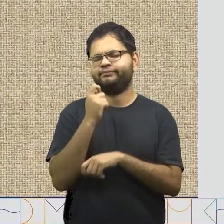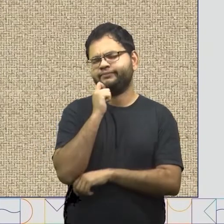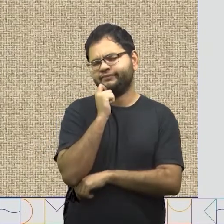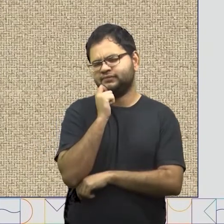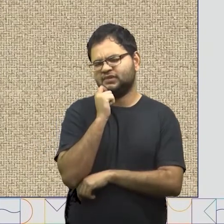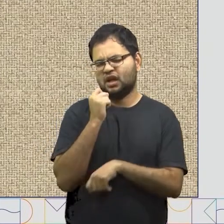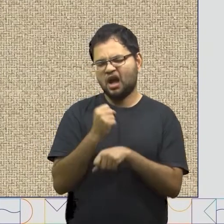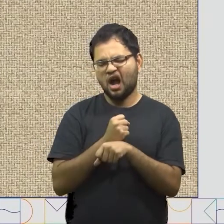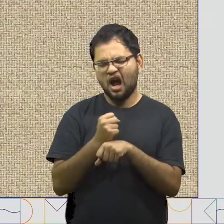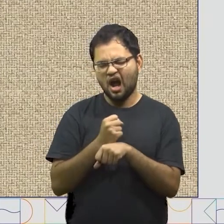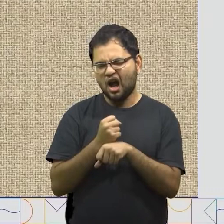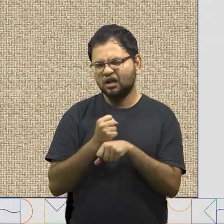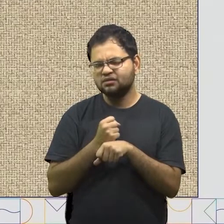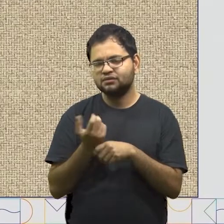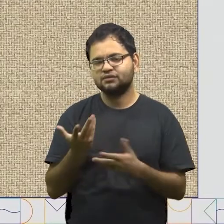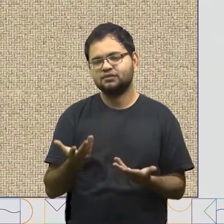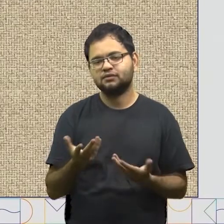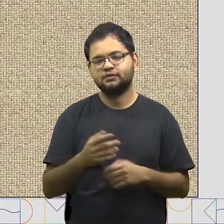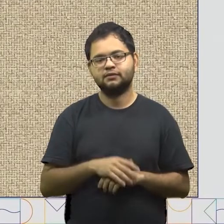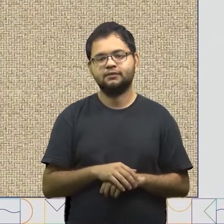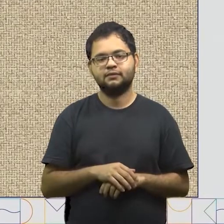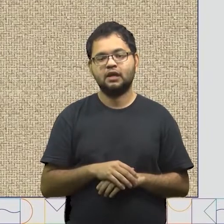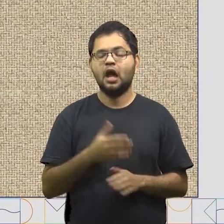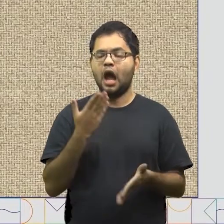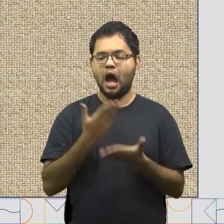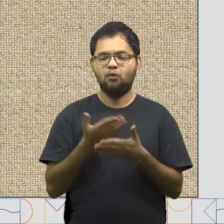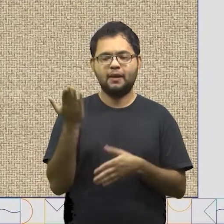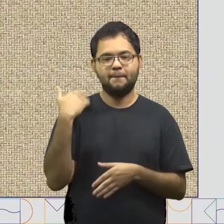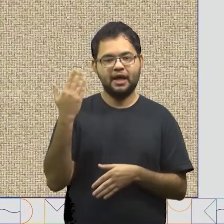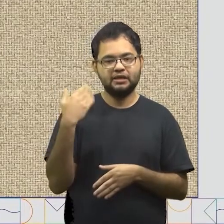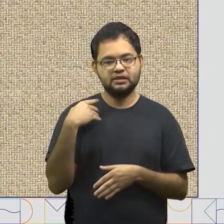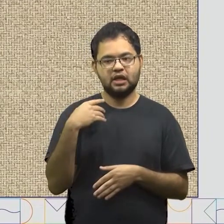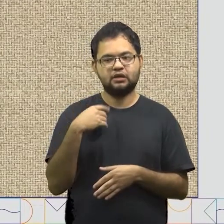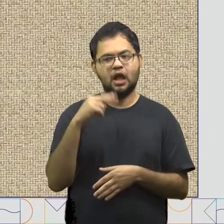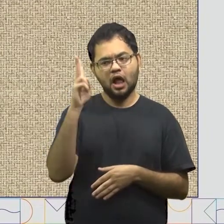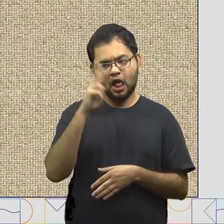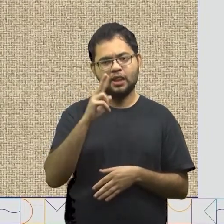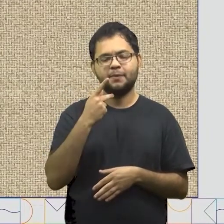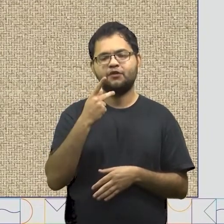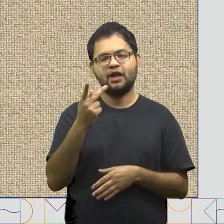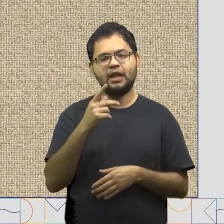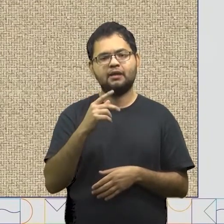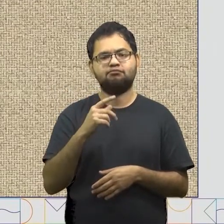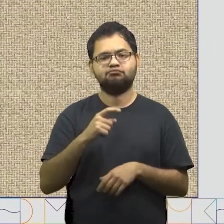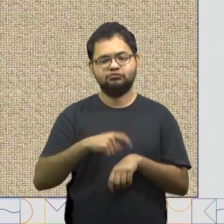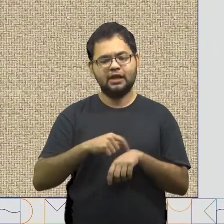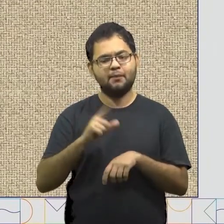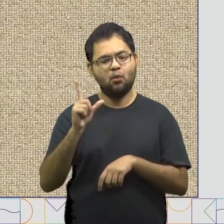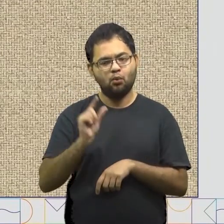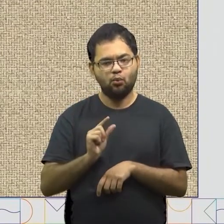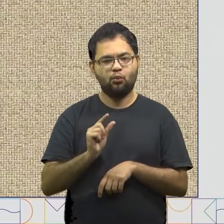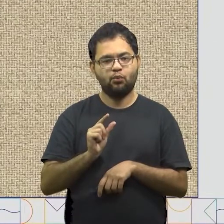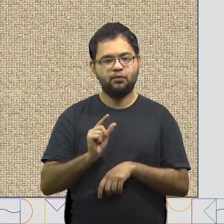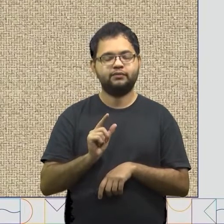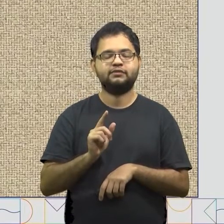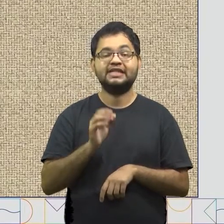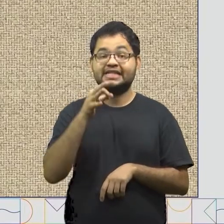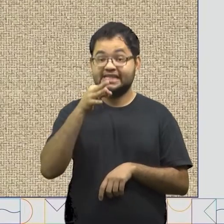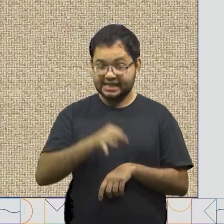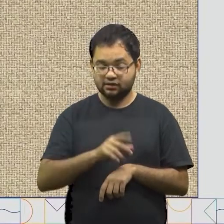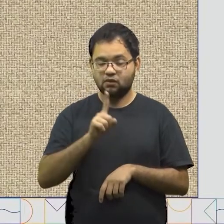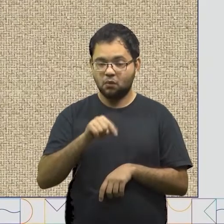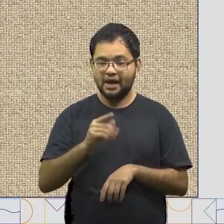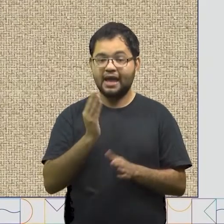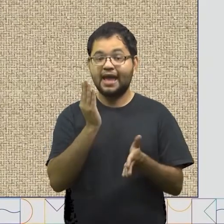será que era tanto tempo assim na aula eu disse que era menos tempo então o correto é dizer que